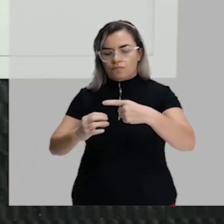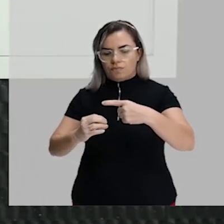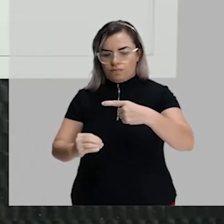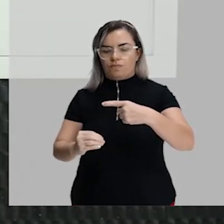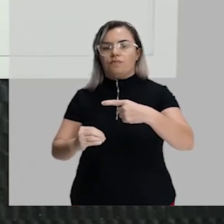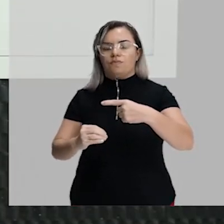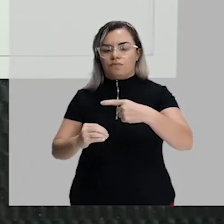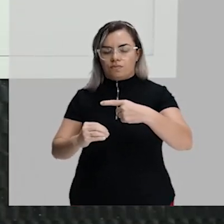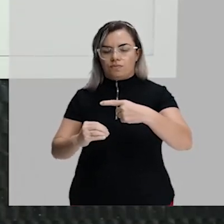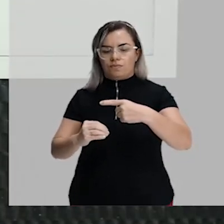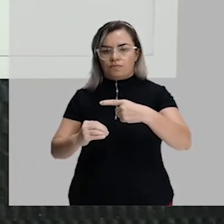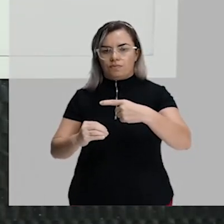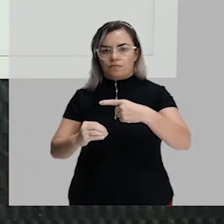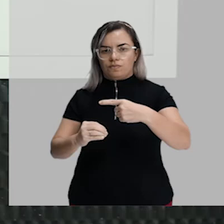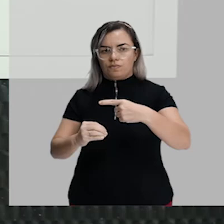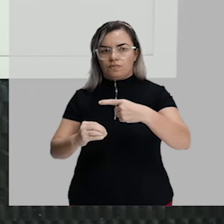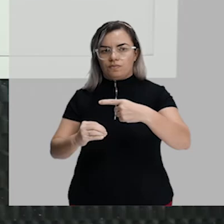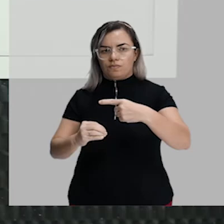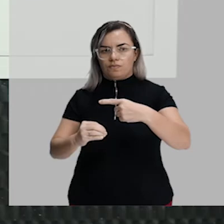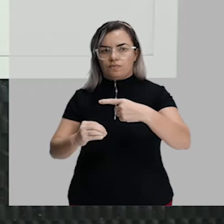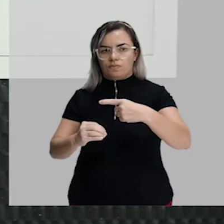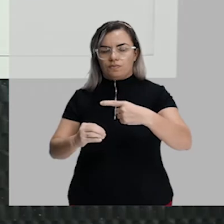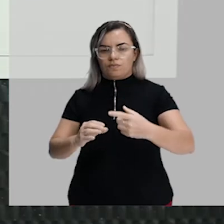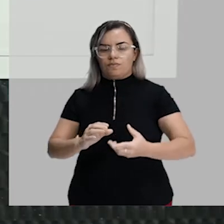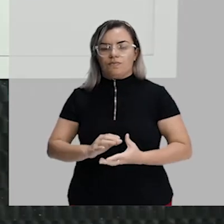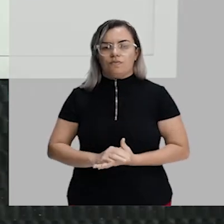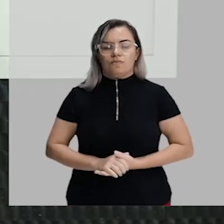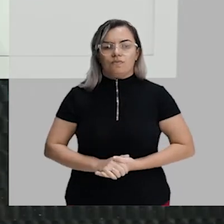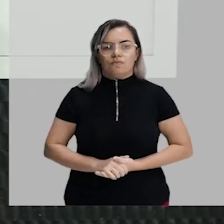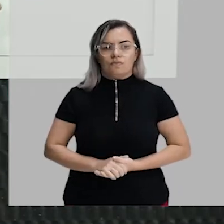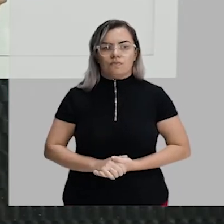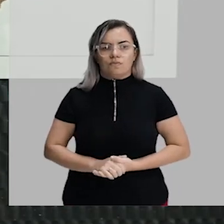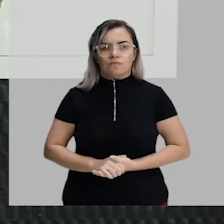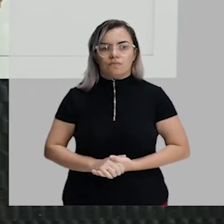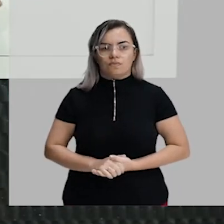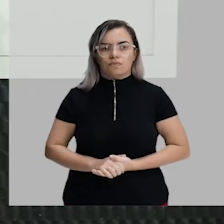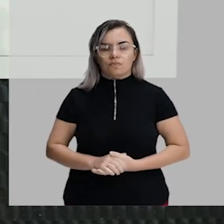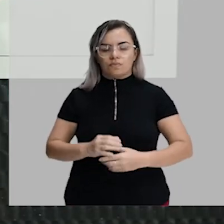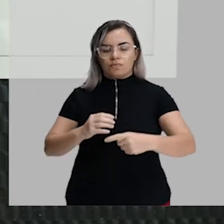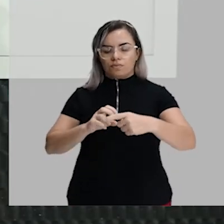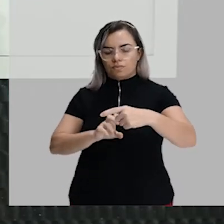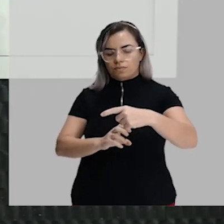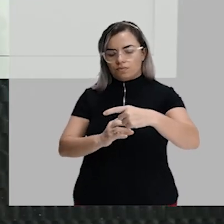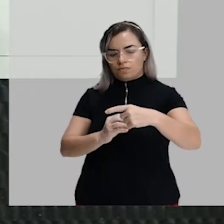de 50. Não é? Então, ó,